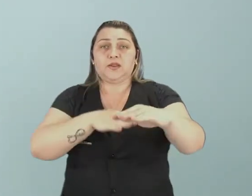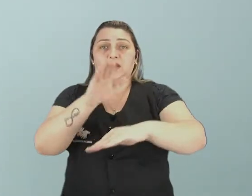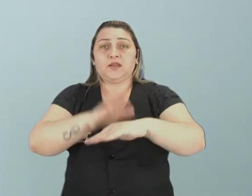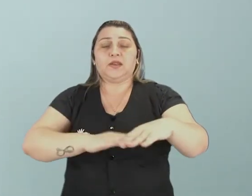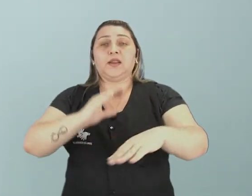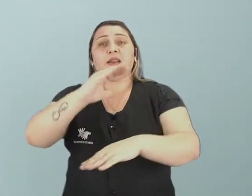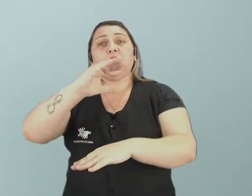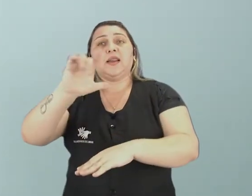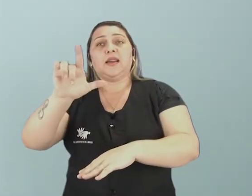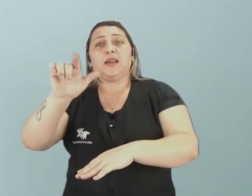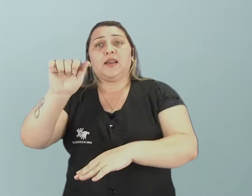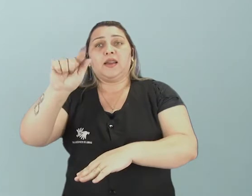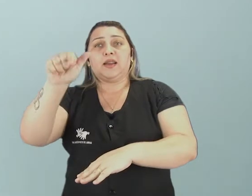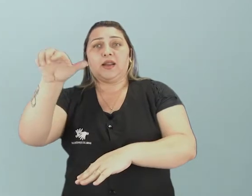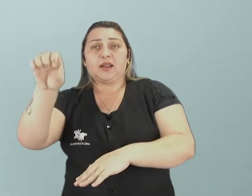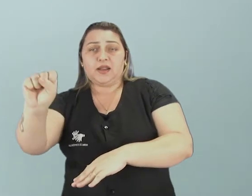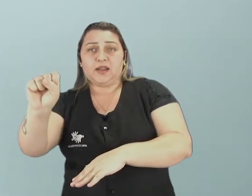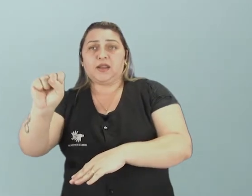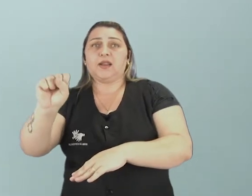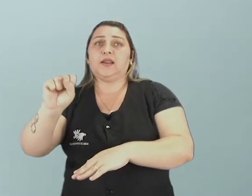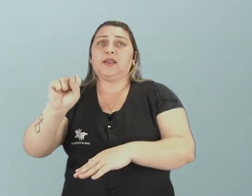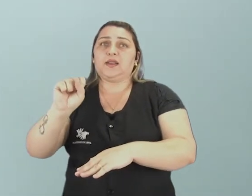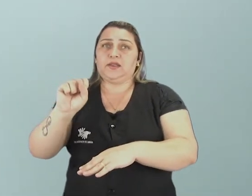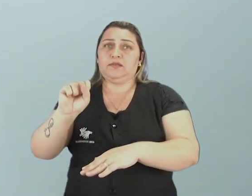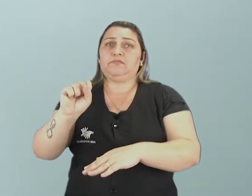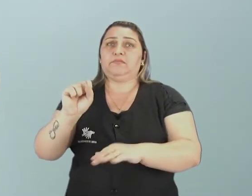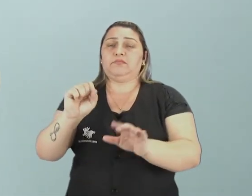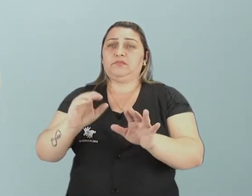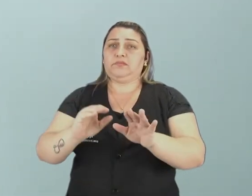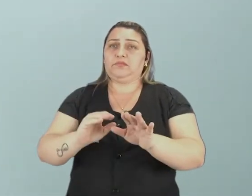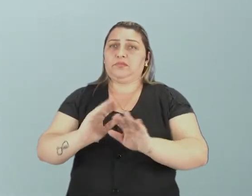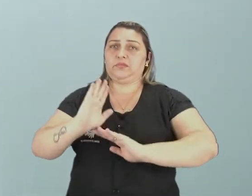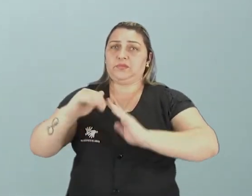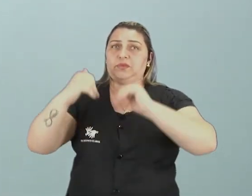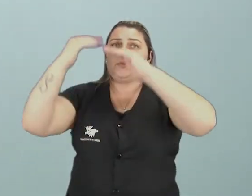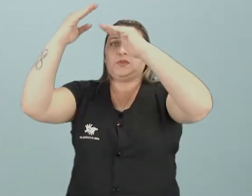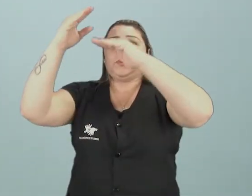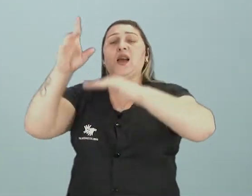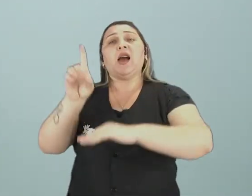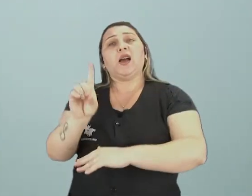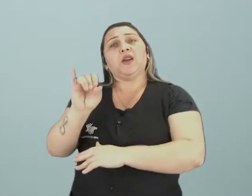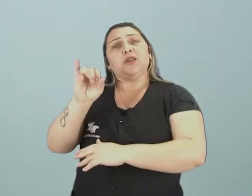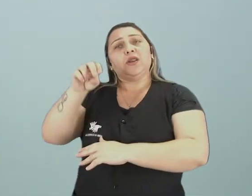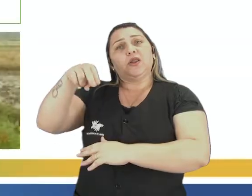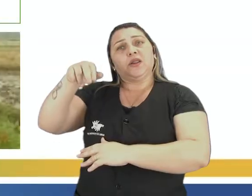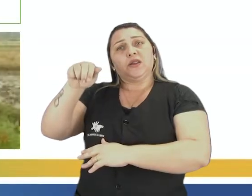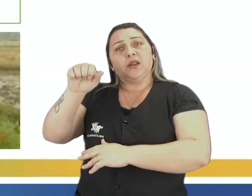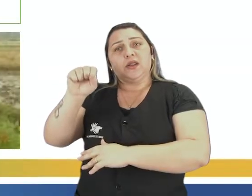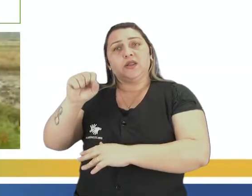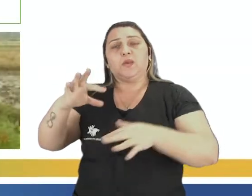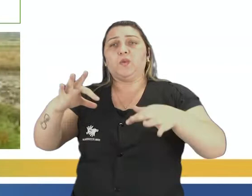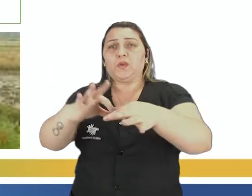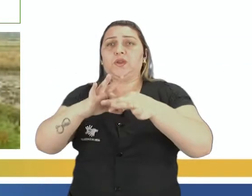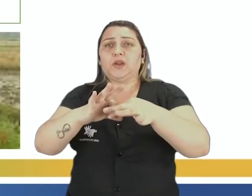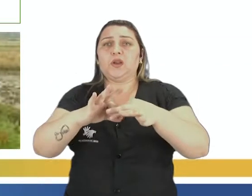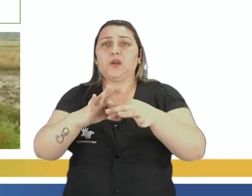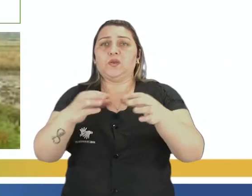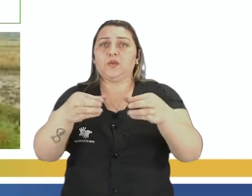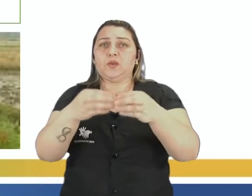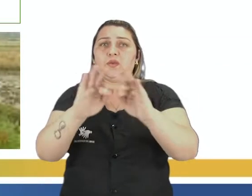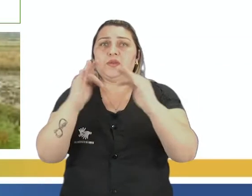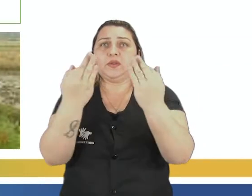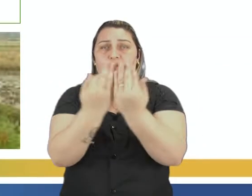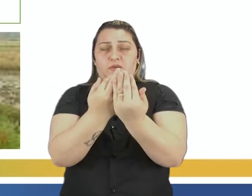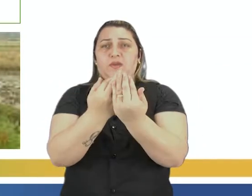de clãs, vão desenvolver as dinastias, né? Olha o que o slide diz. União de grupos de famílias,